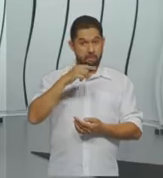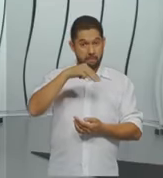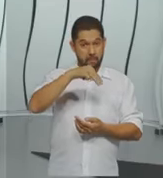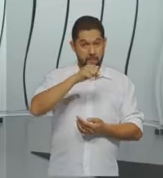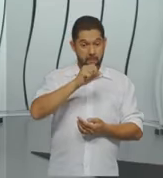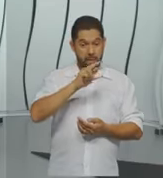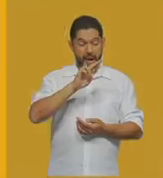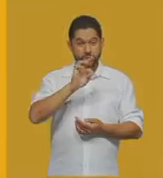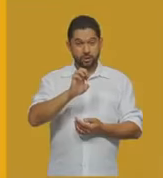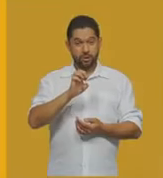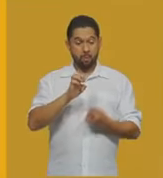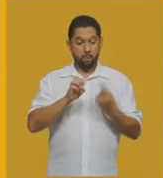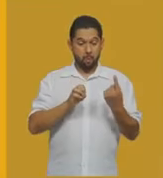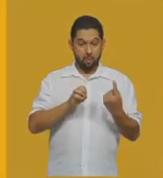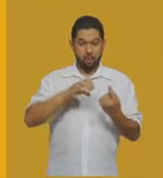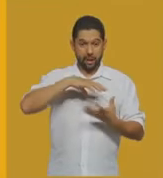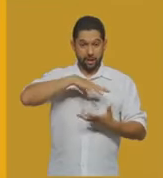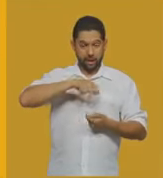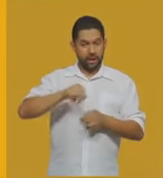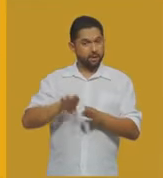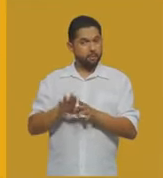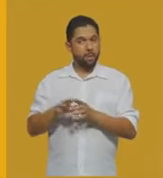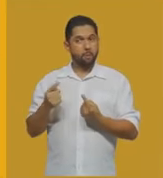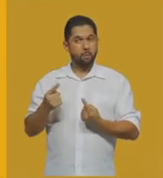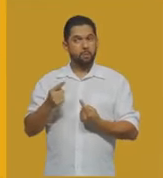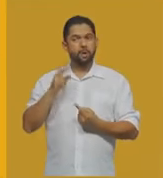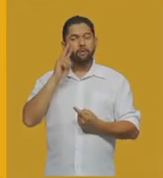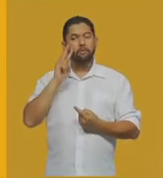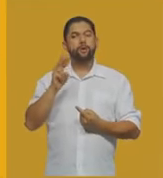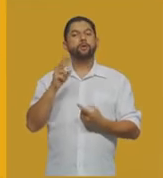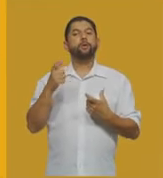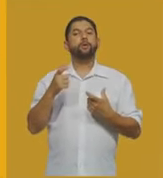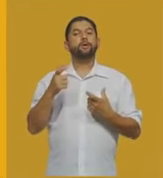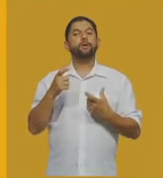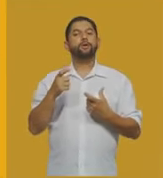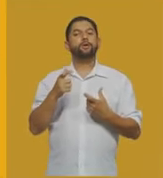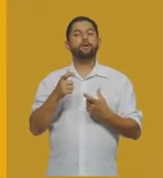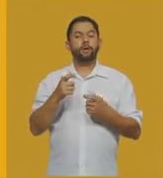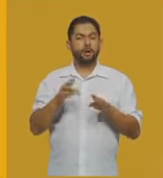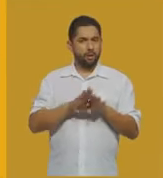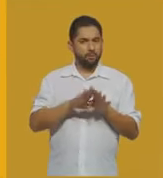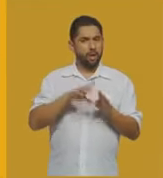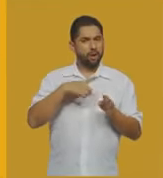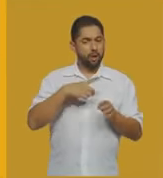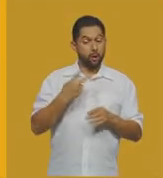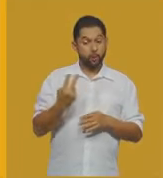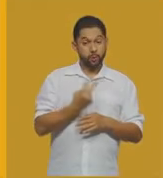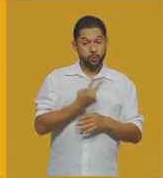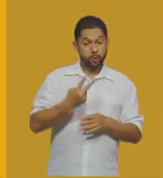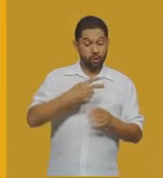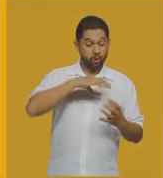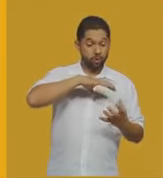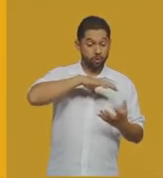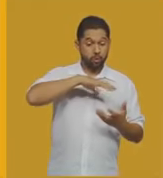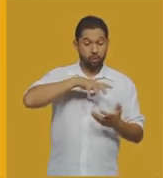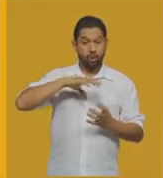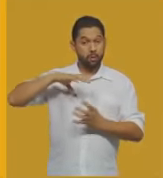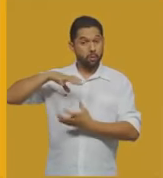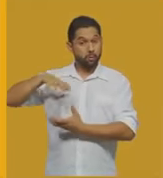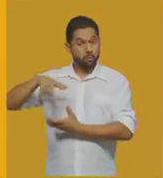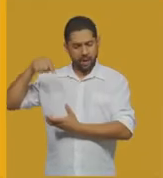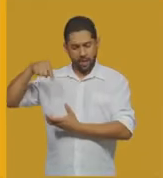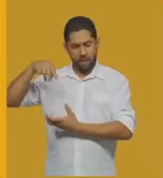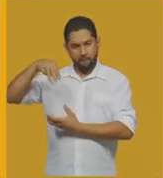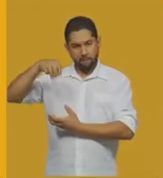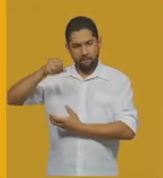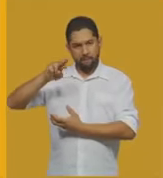você vê Marte aqui. Conforme a Terra vai se deslocando e Marte também, que é um pouco mais lento o movimento de Marte, o que